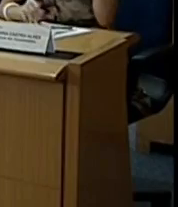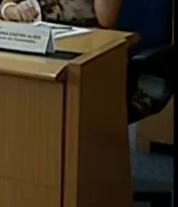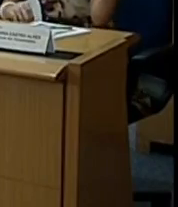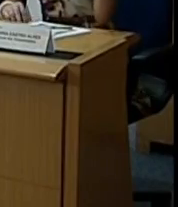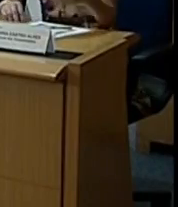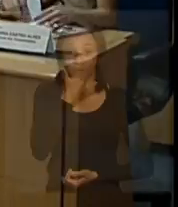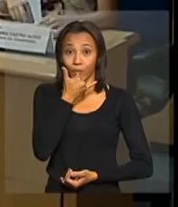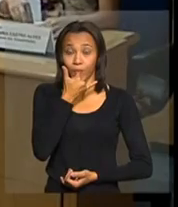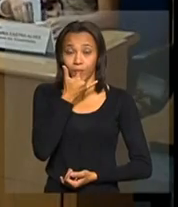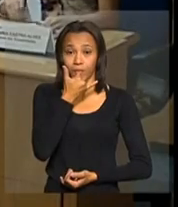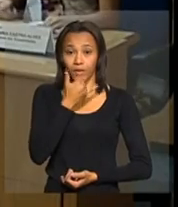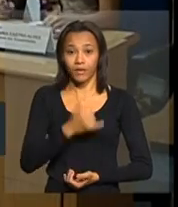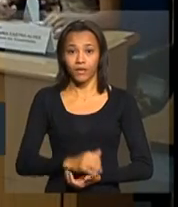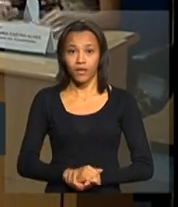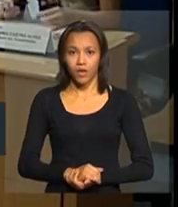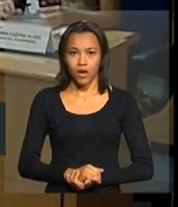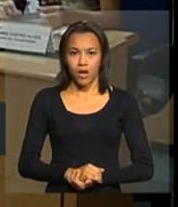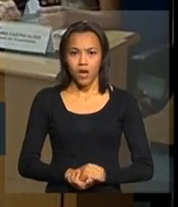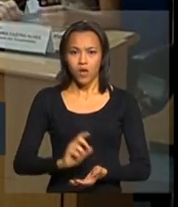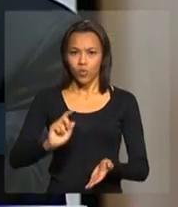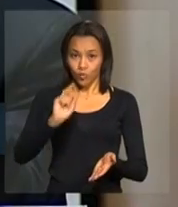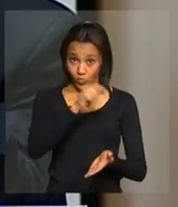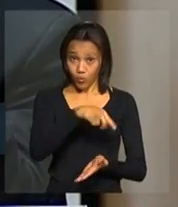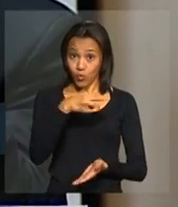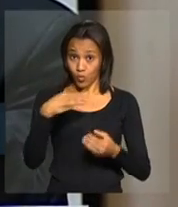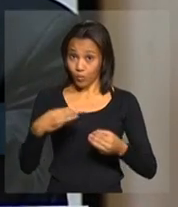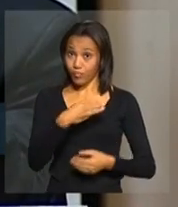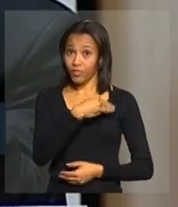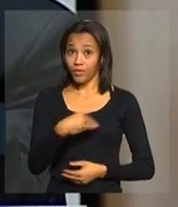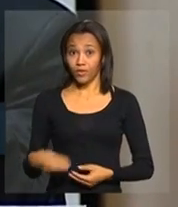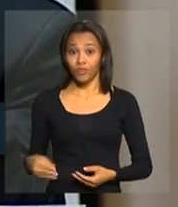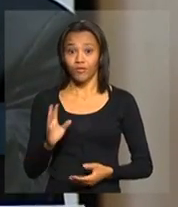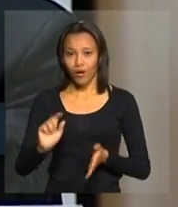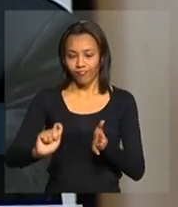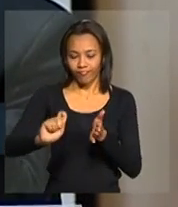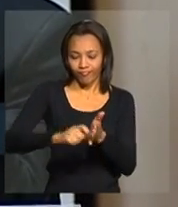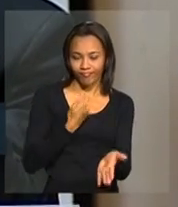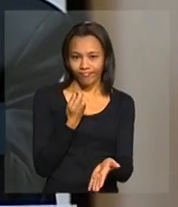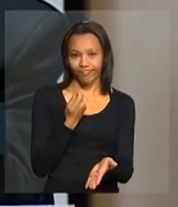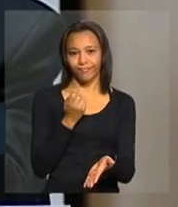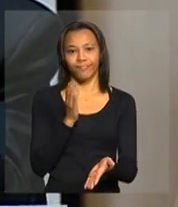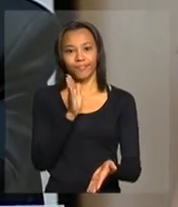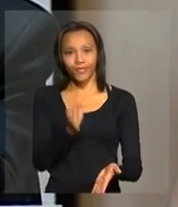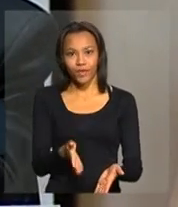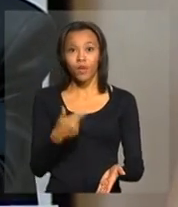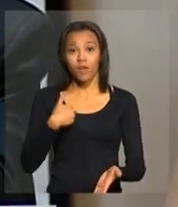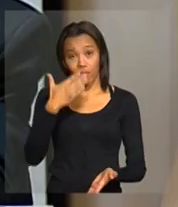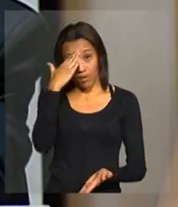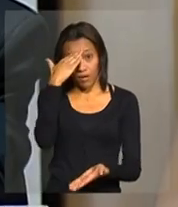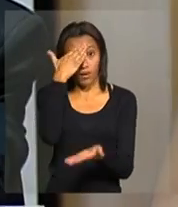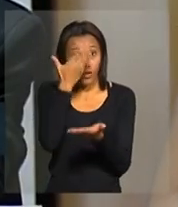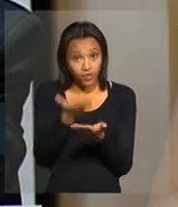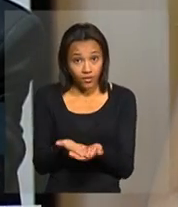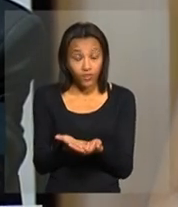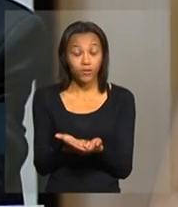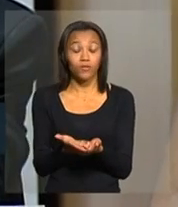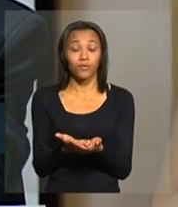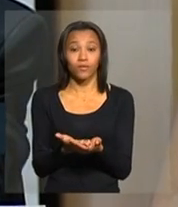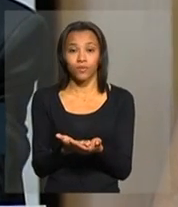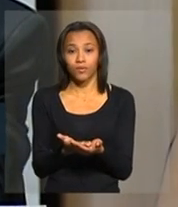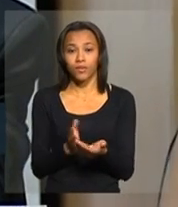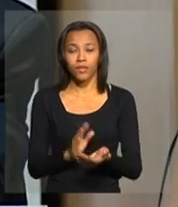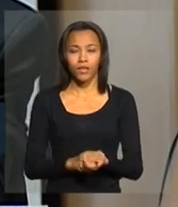inteiro. O ministro acabou de assinar uma portaria que, assim como essa mudança na política de remuneração, eu acredito que é, vamos dizer